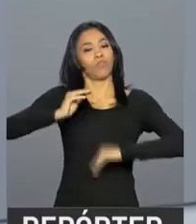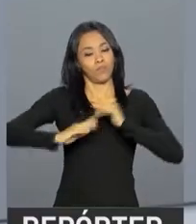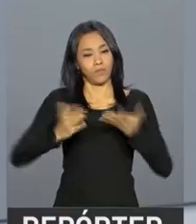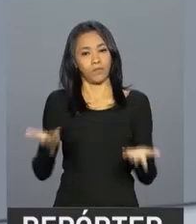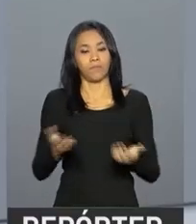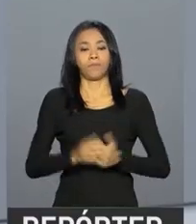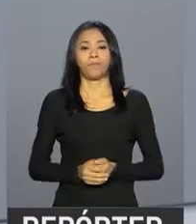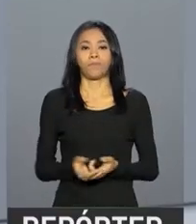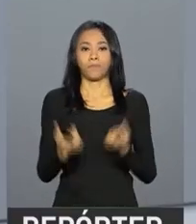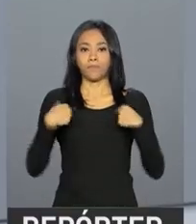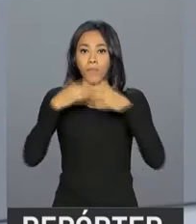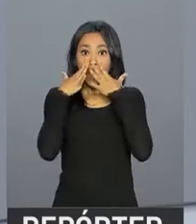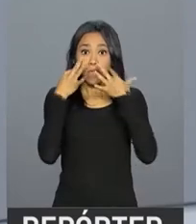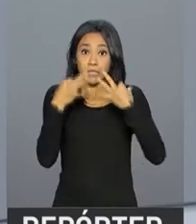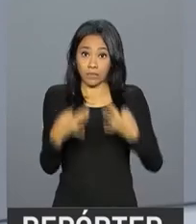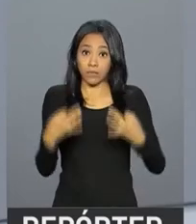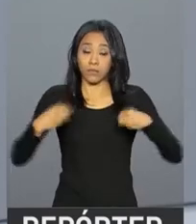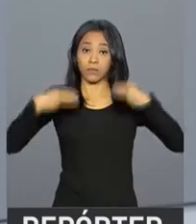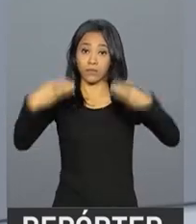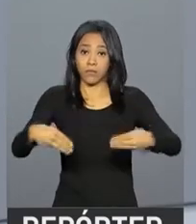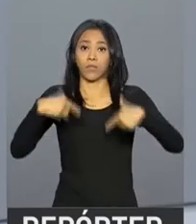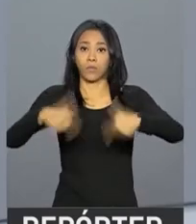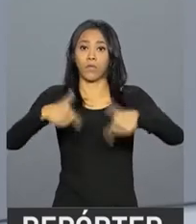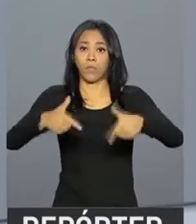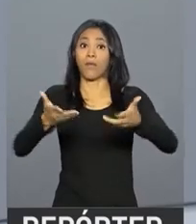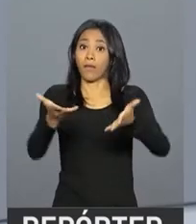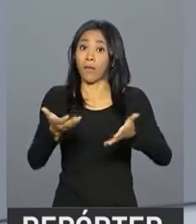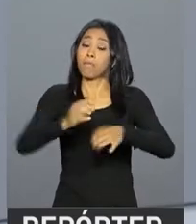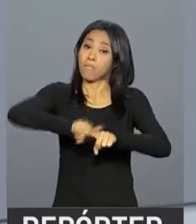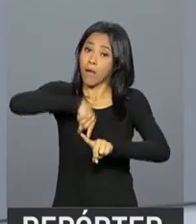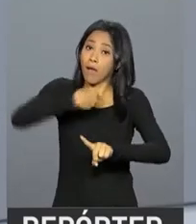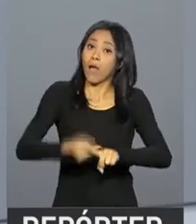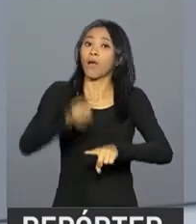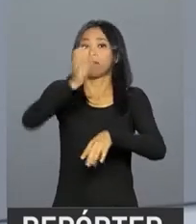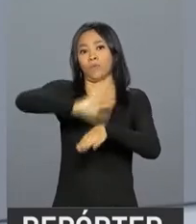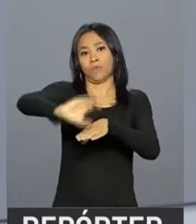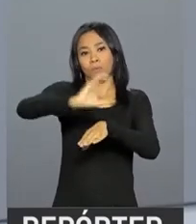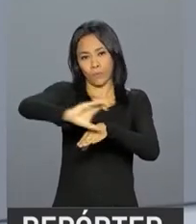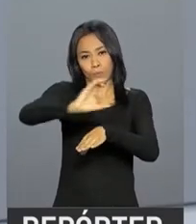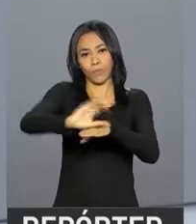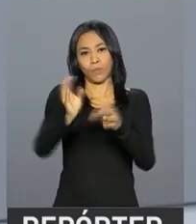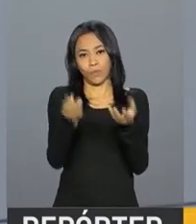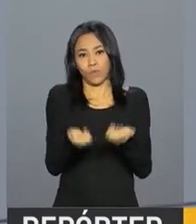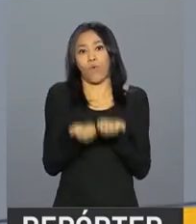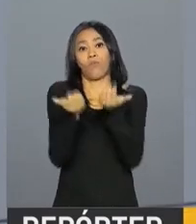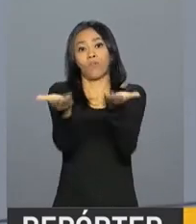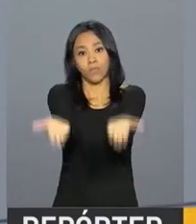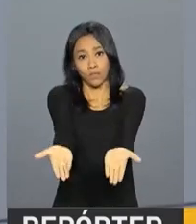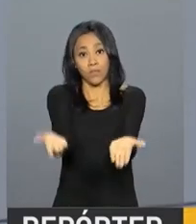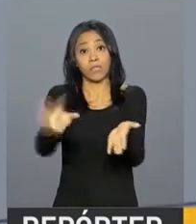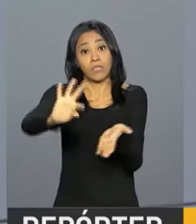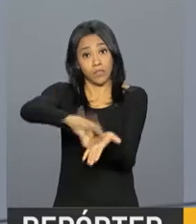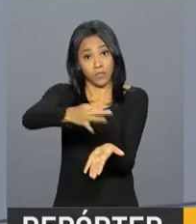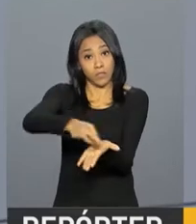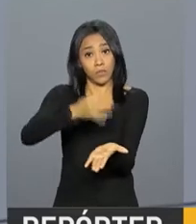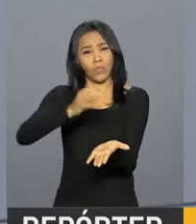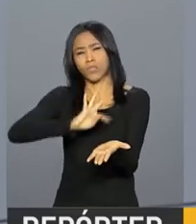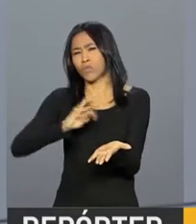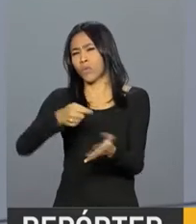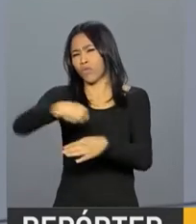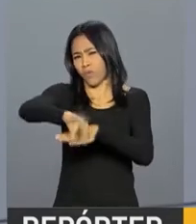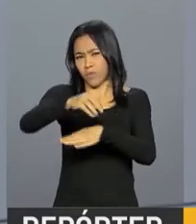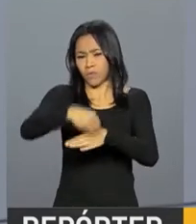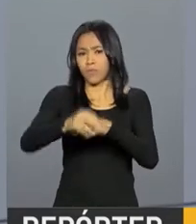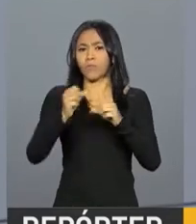atenção ao ministério do trabalho pretende ampliar até o final deste ano o número de cursos oferecidos as inscrições e todas as informações